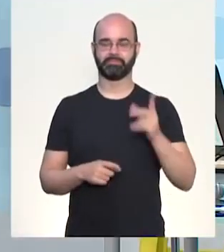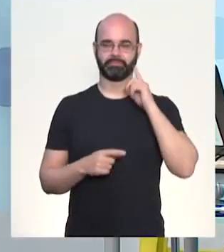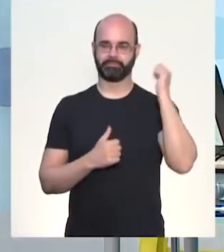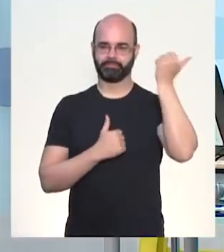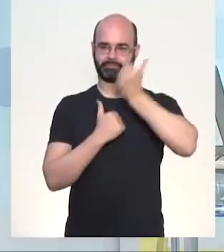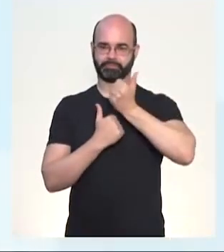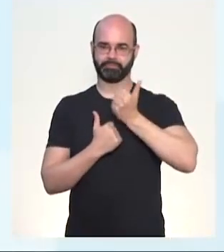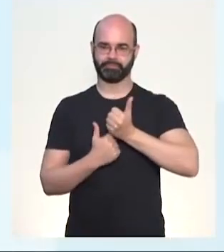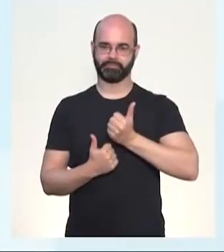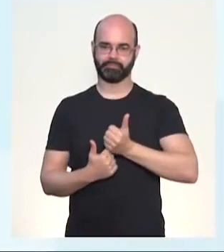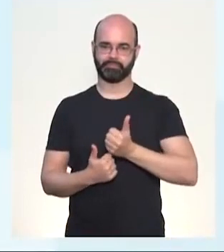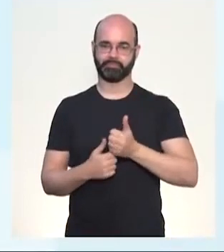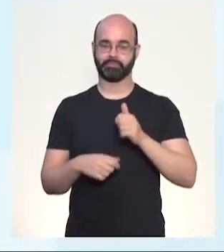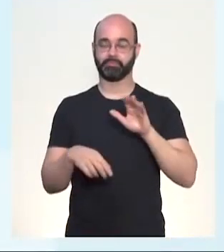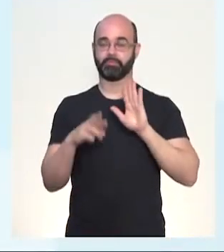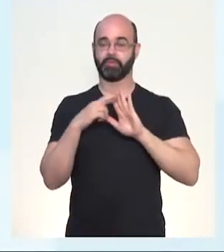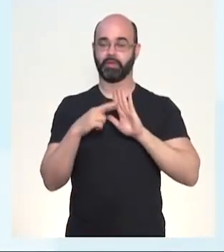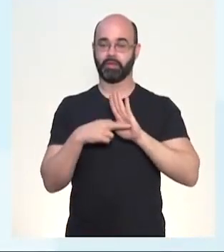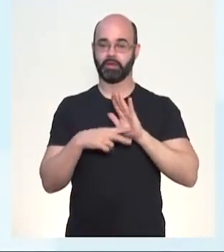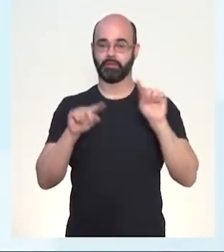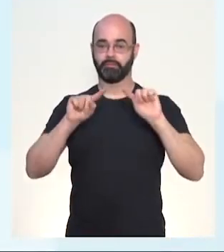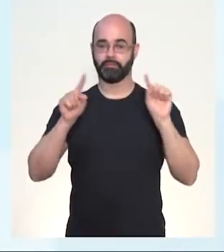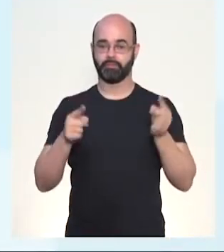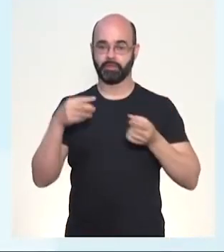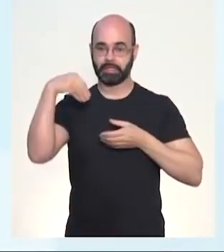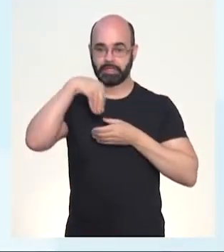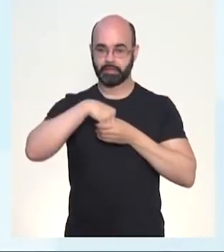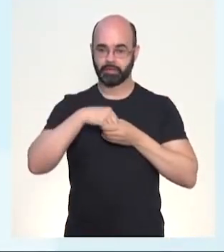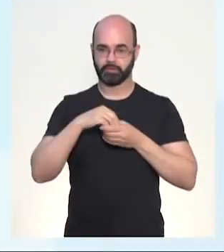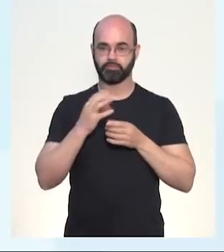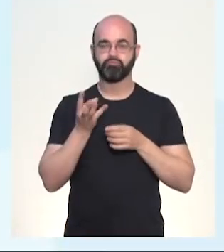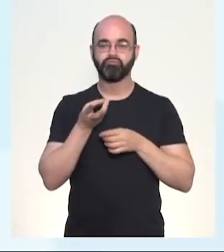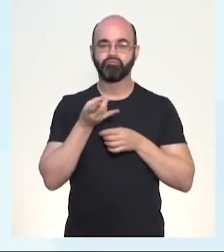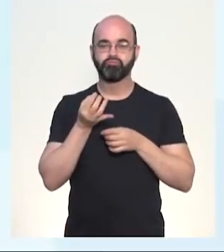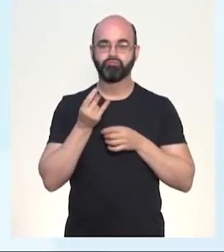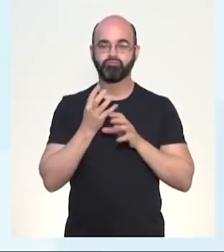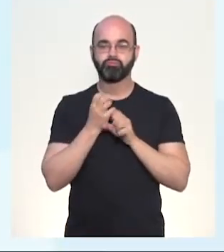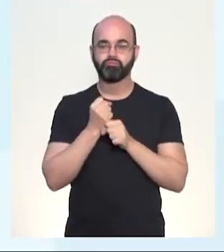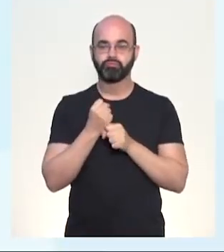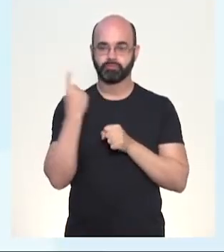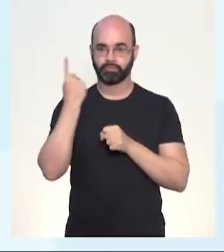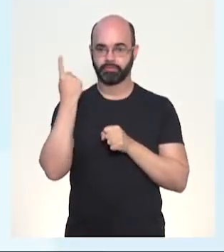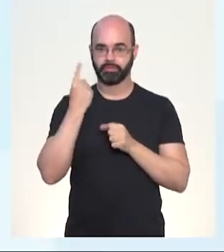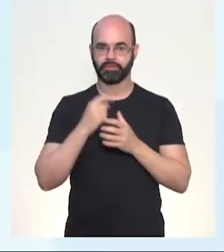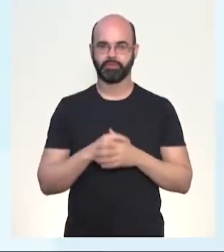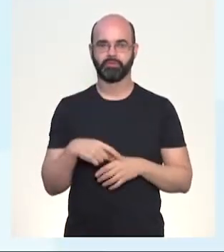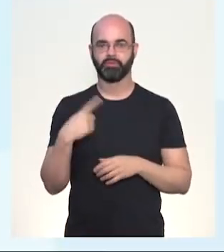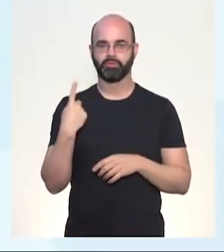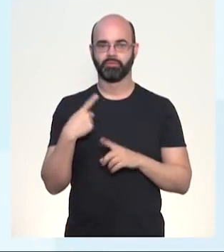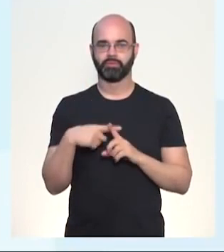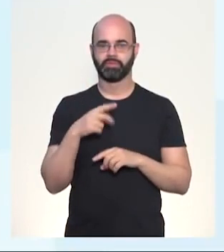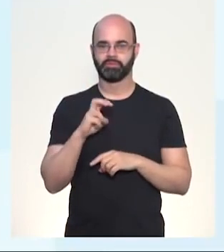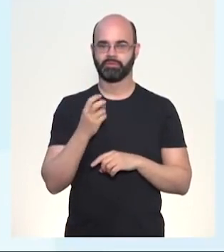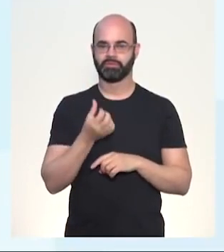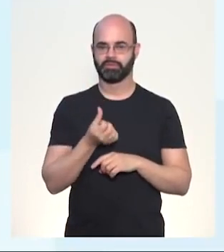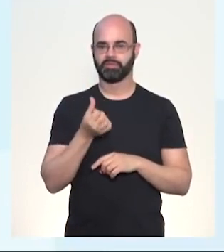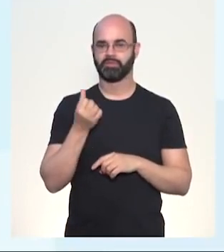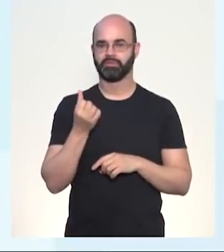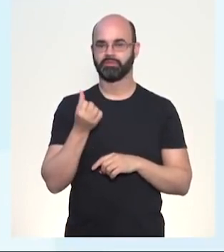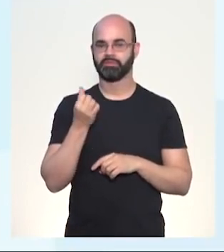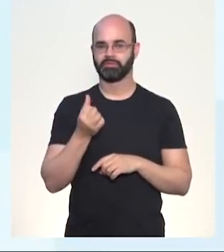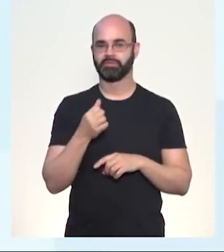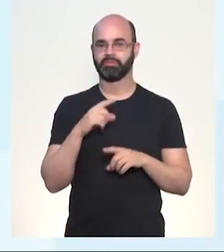regra é resolver primeiro o que está dentro do parêntese, né? Então, temos aqui, ó, 1 mais 5, 6, 6 mais 6, 12, 12 mais